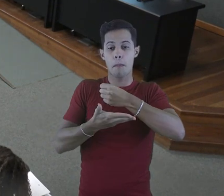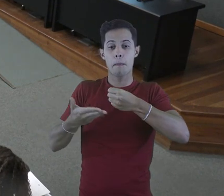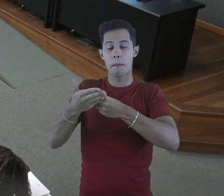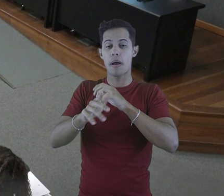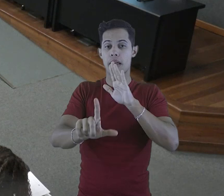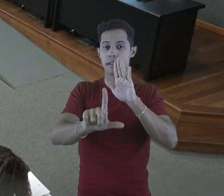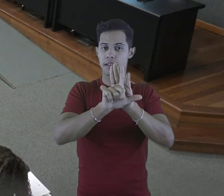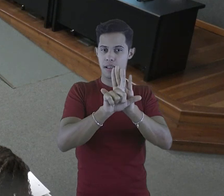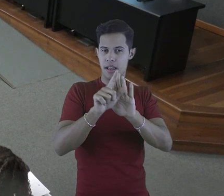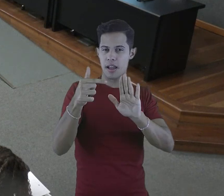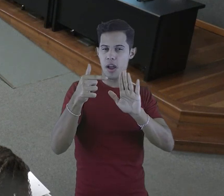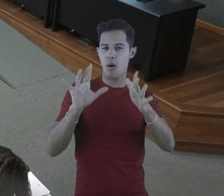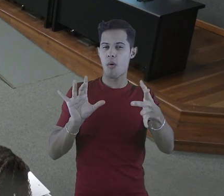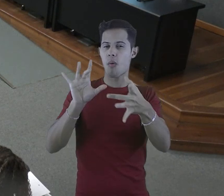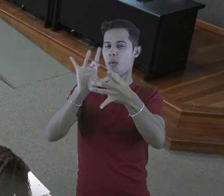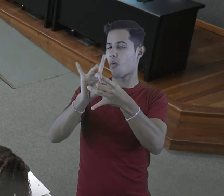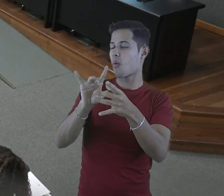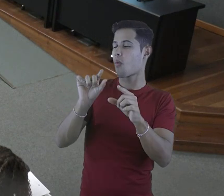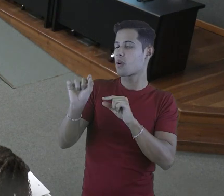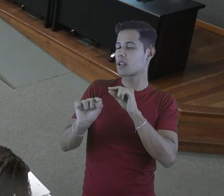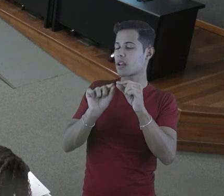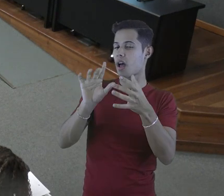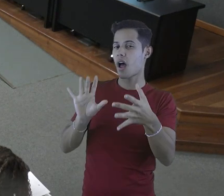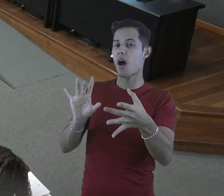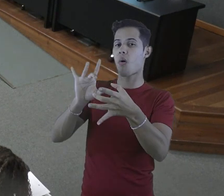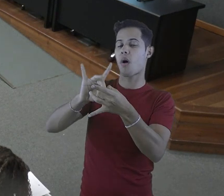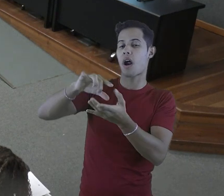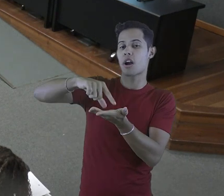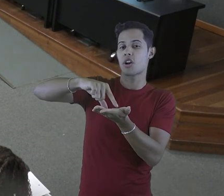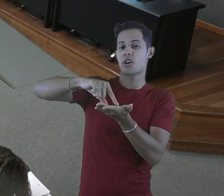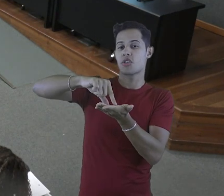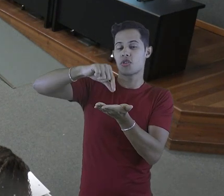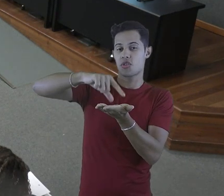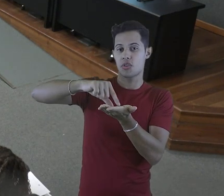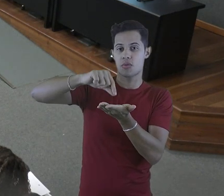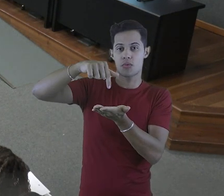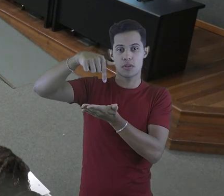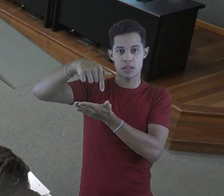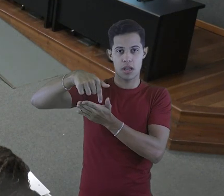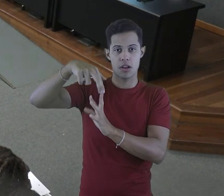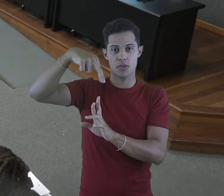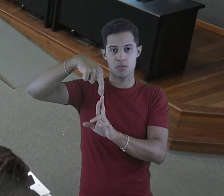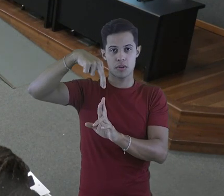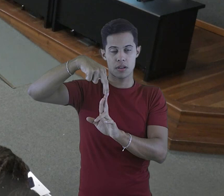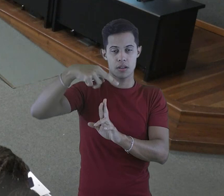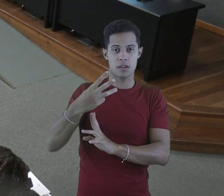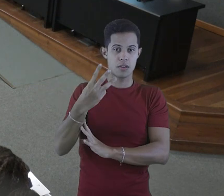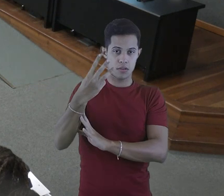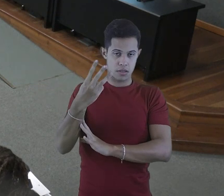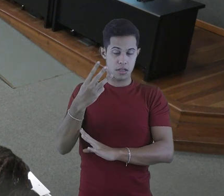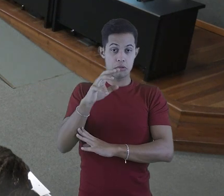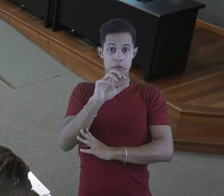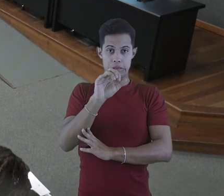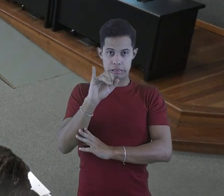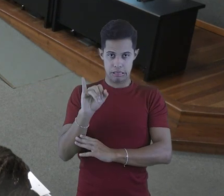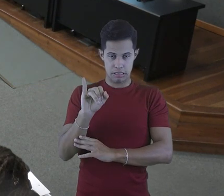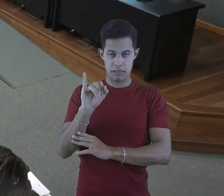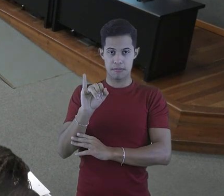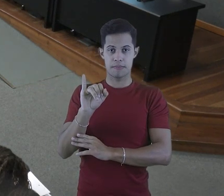como uma base legal específica vinculada lá ao artigo 7 inciso 3